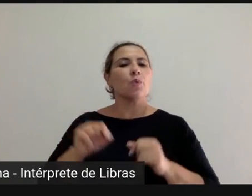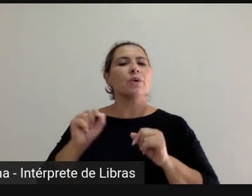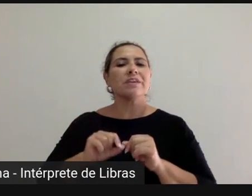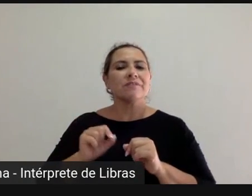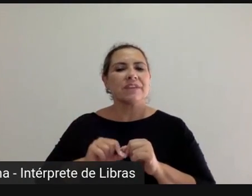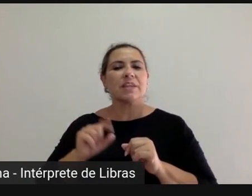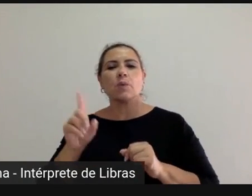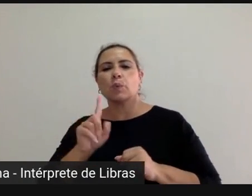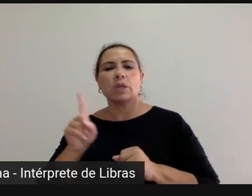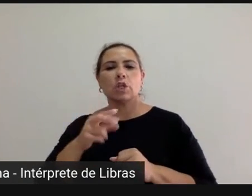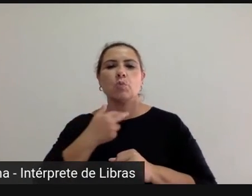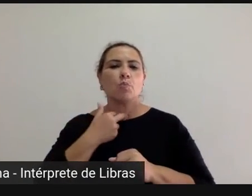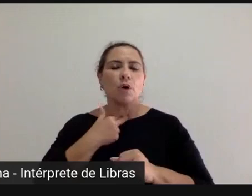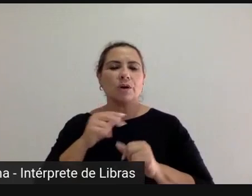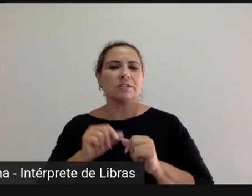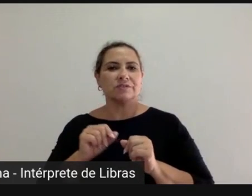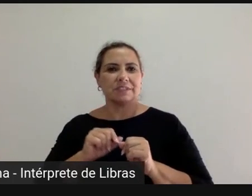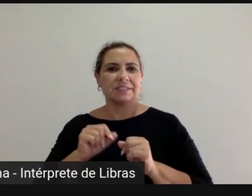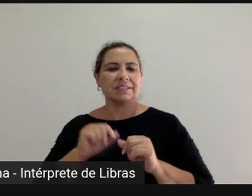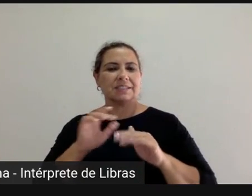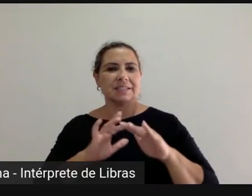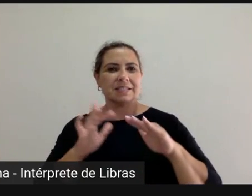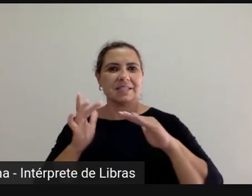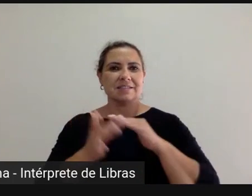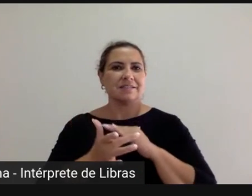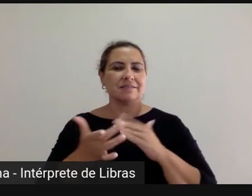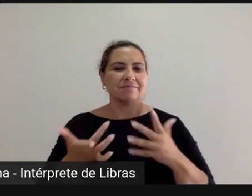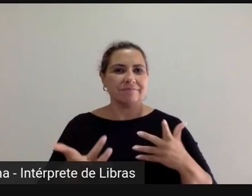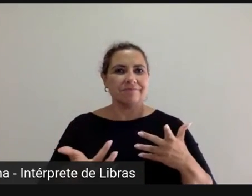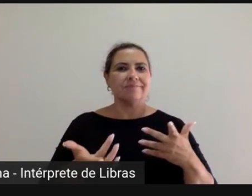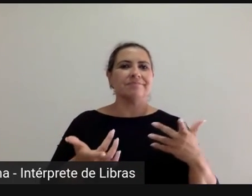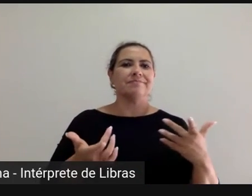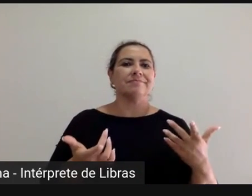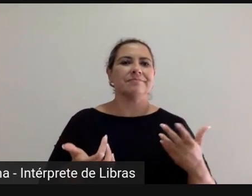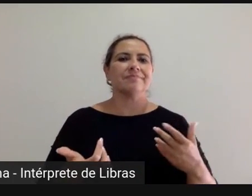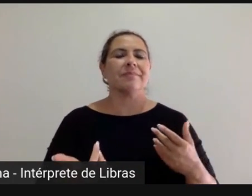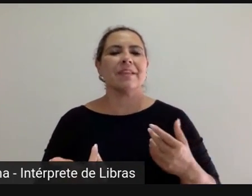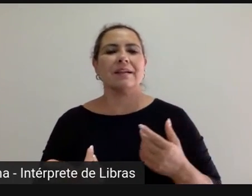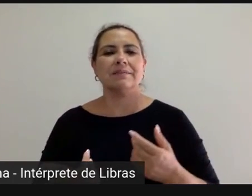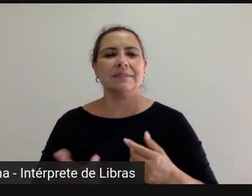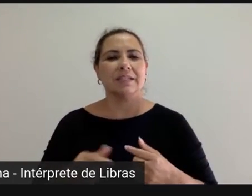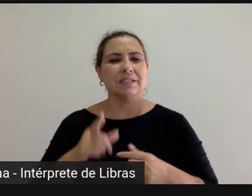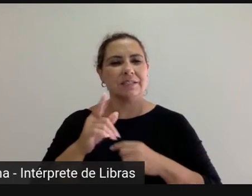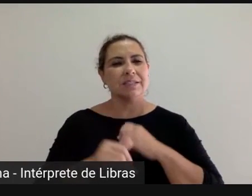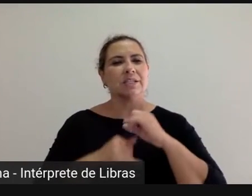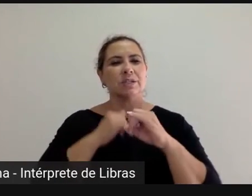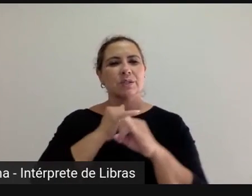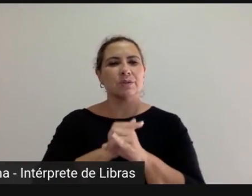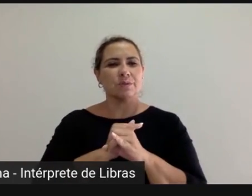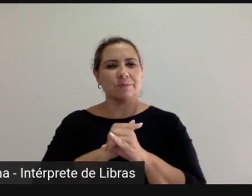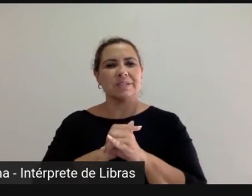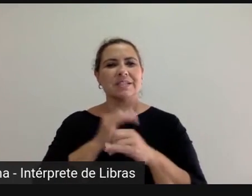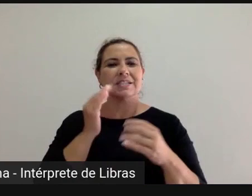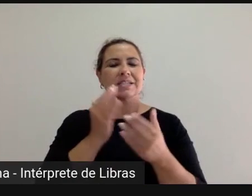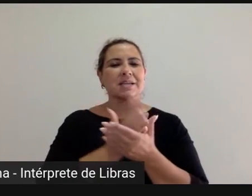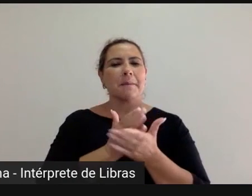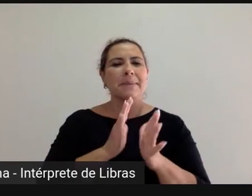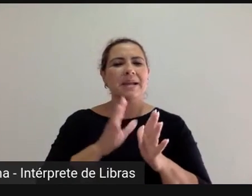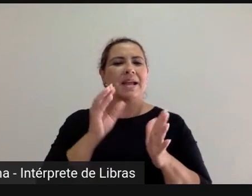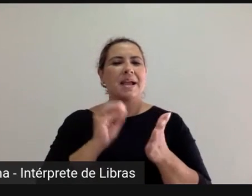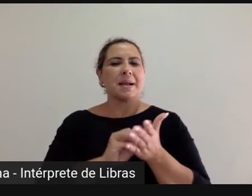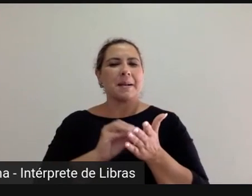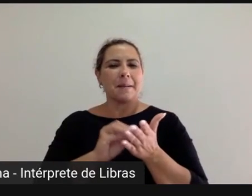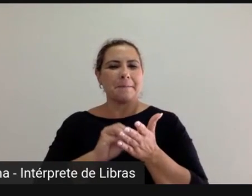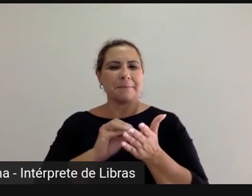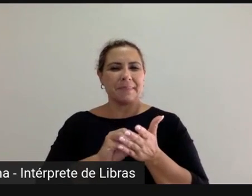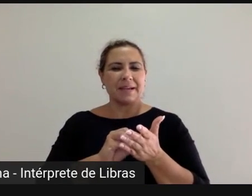combater, como, né, falou, enxugar gelo na internet, combater desinformação na internet, sem